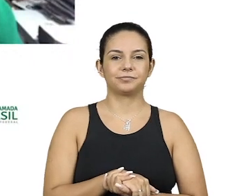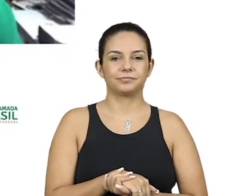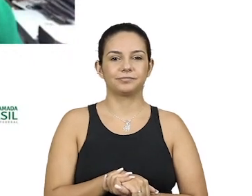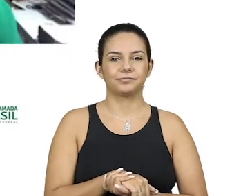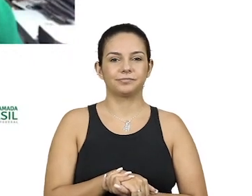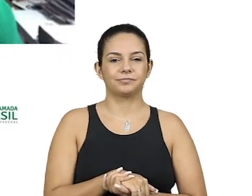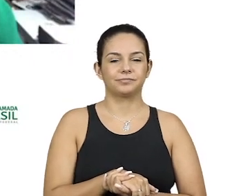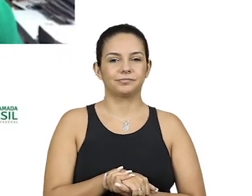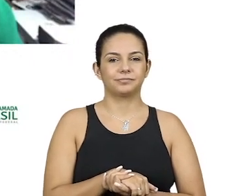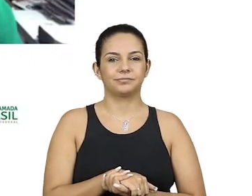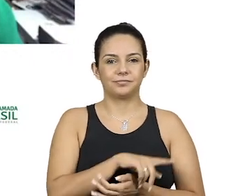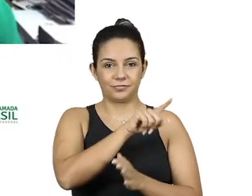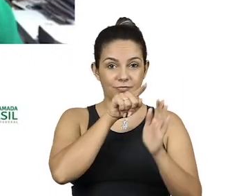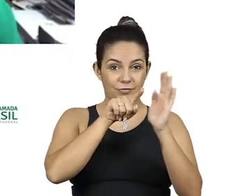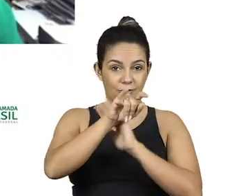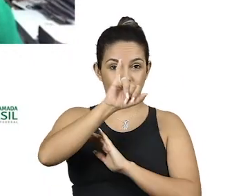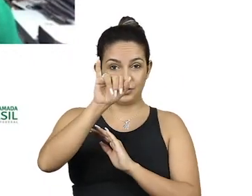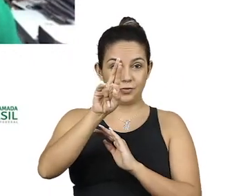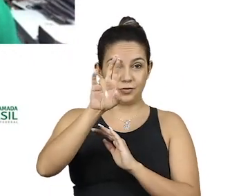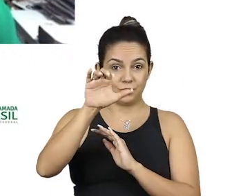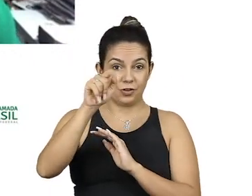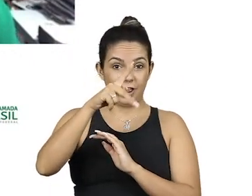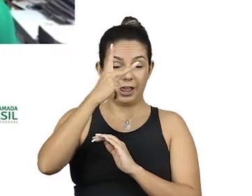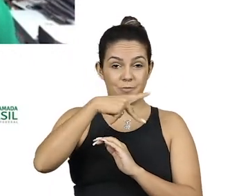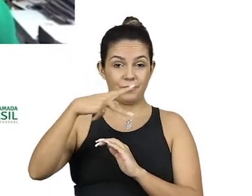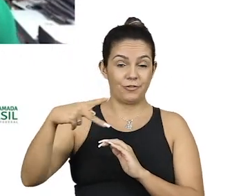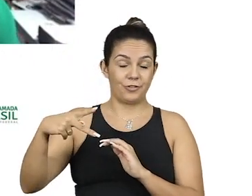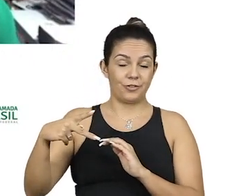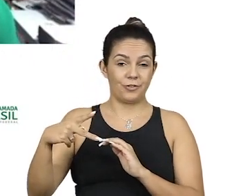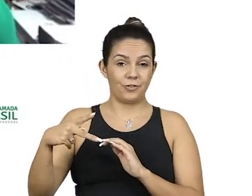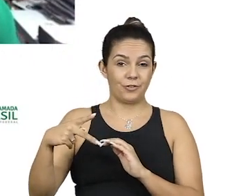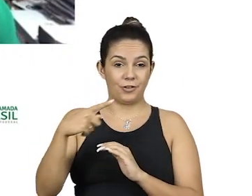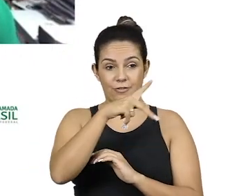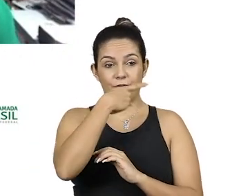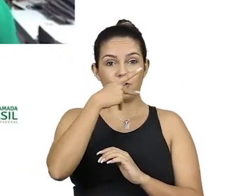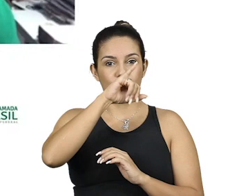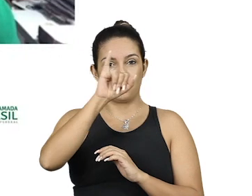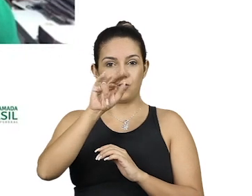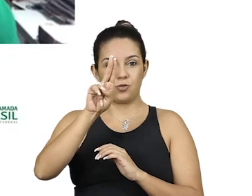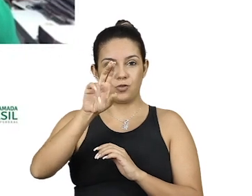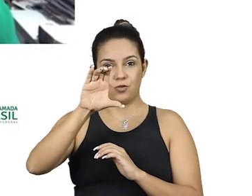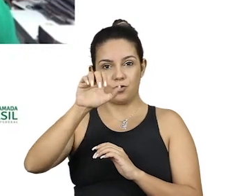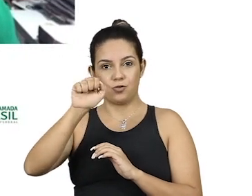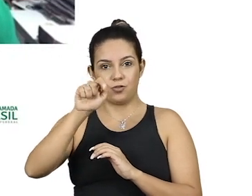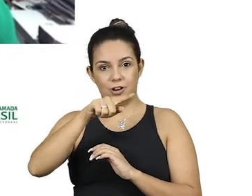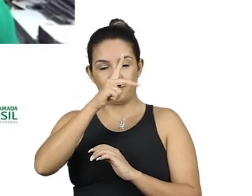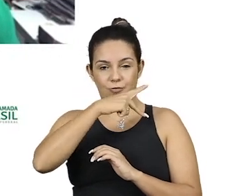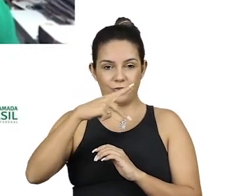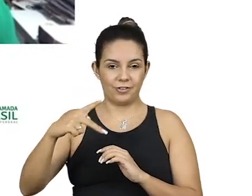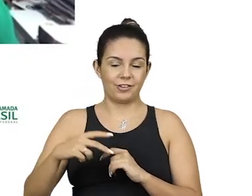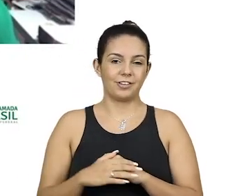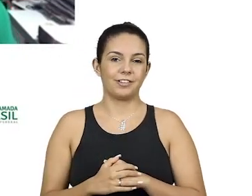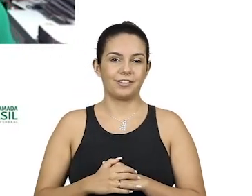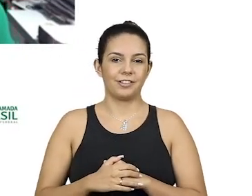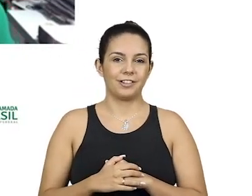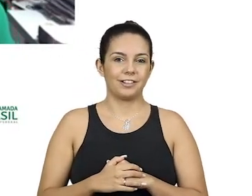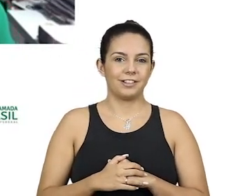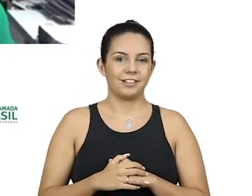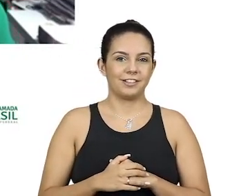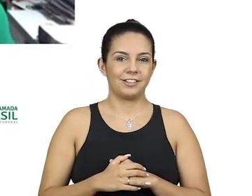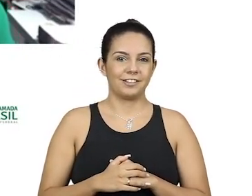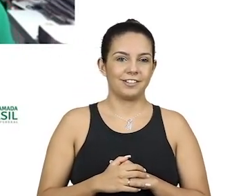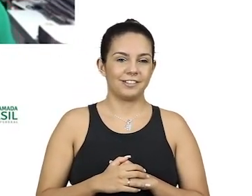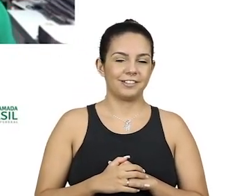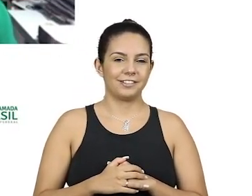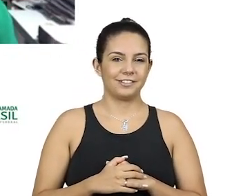tiver aí... é um professor admirável. Quem? Juca Oi? Faria. O Juca está aqui, fez várias